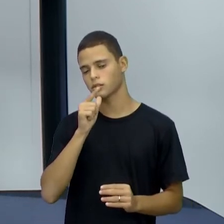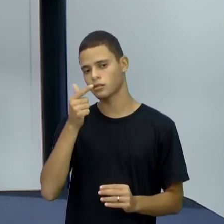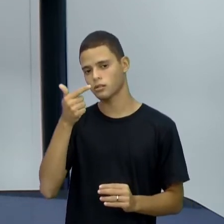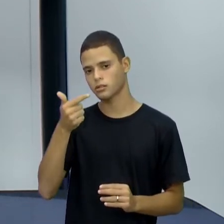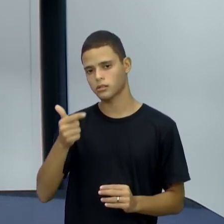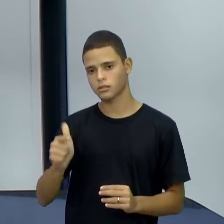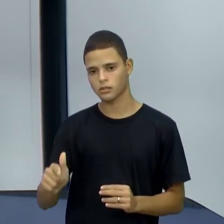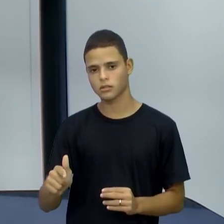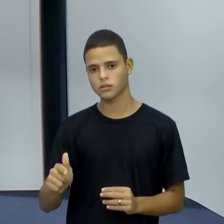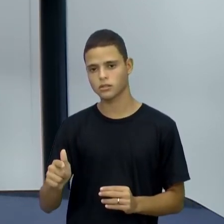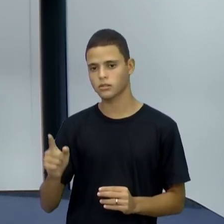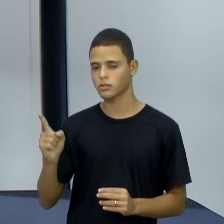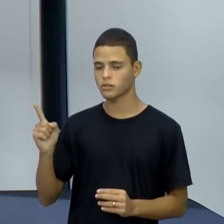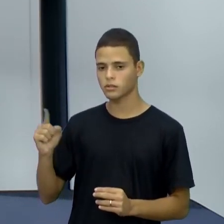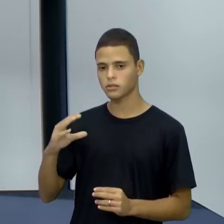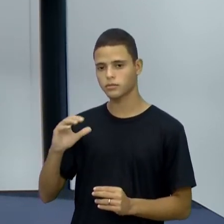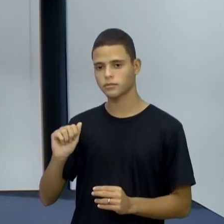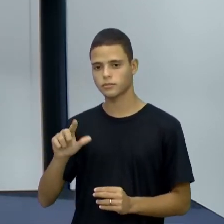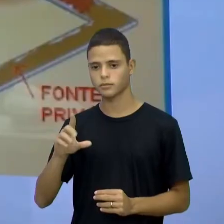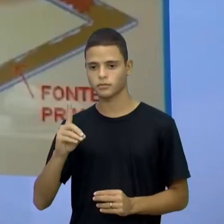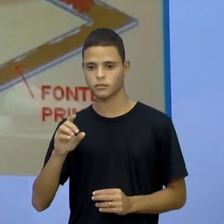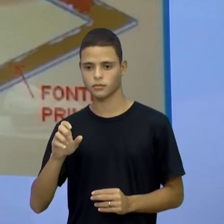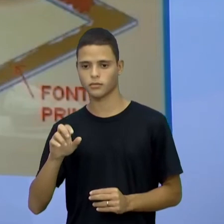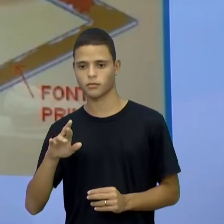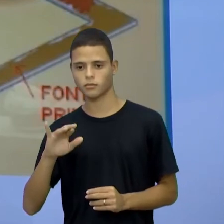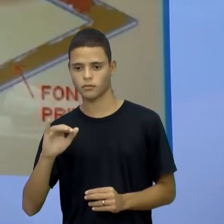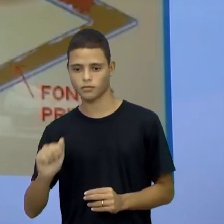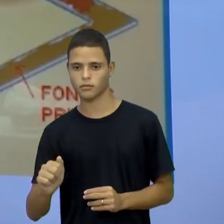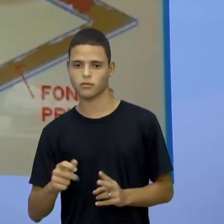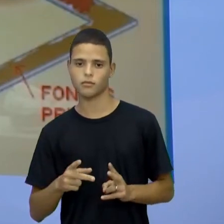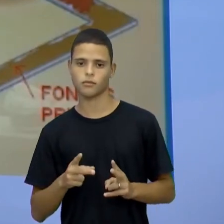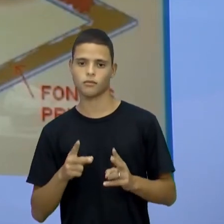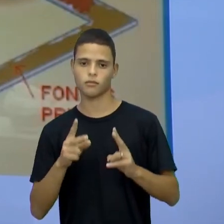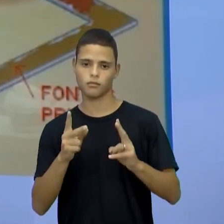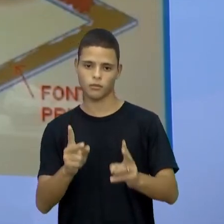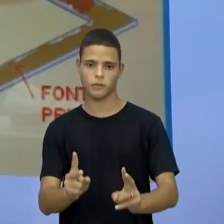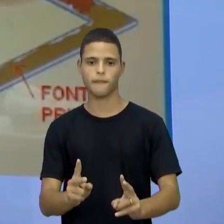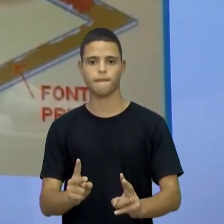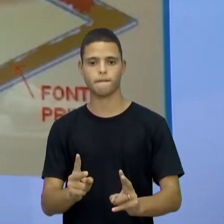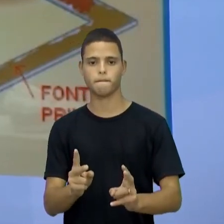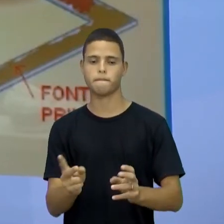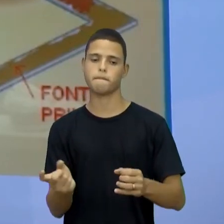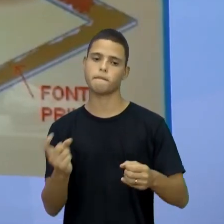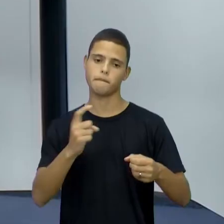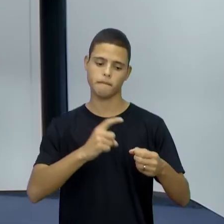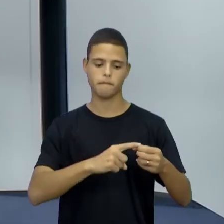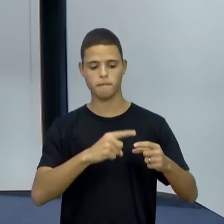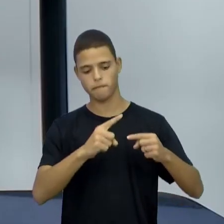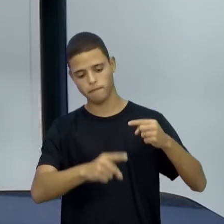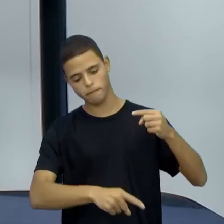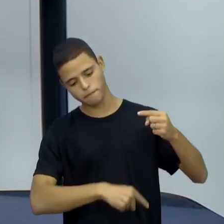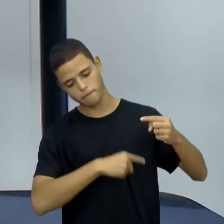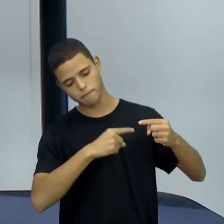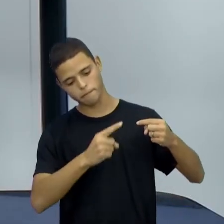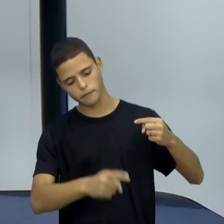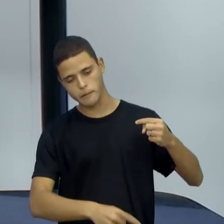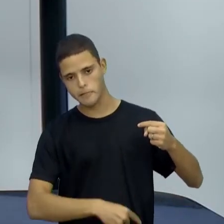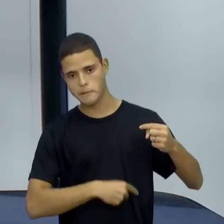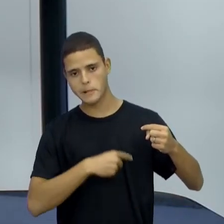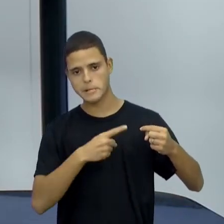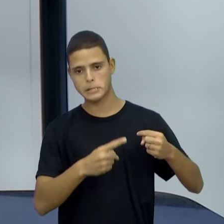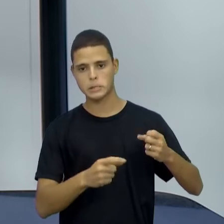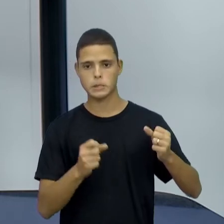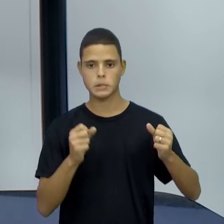essa água não sai, ó. Então ela resfria, transforma em líquido de novo e cai lá dentro de novo na caldeira. Então